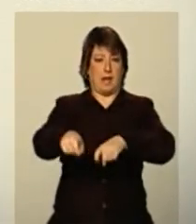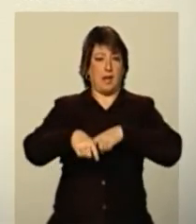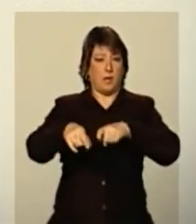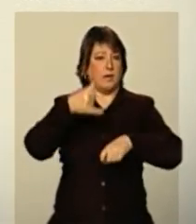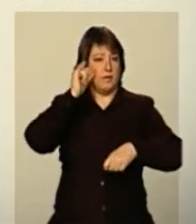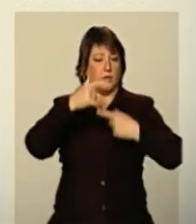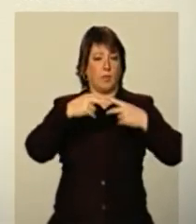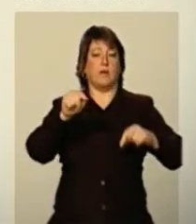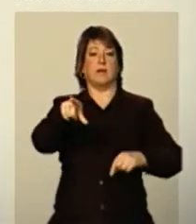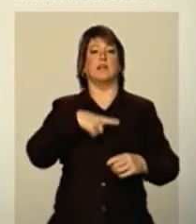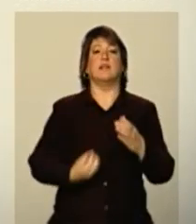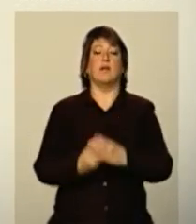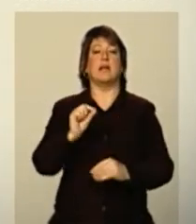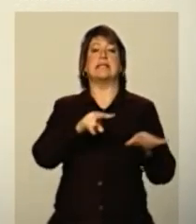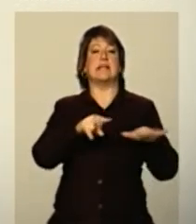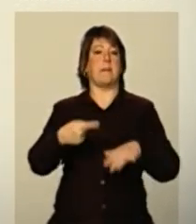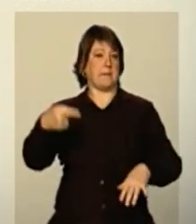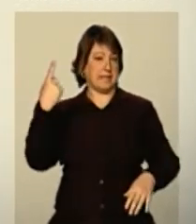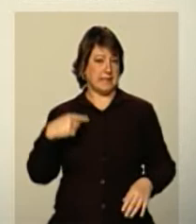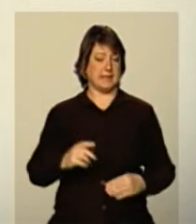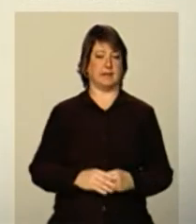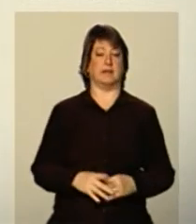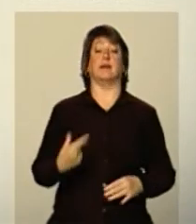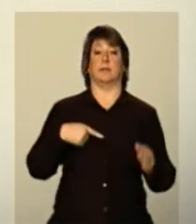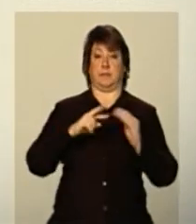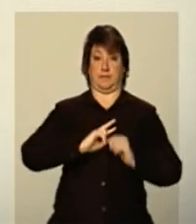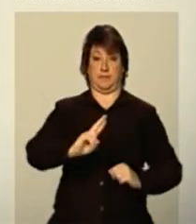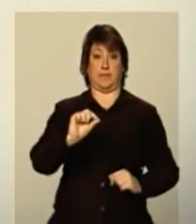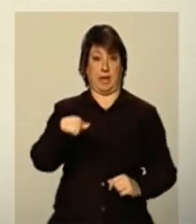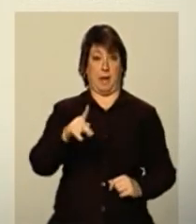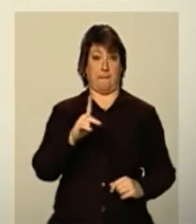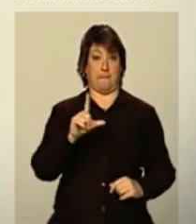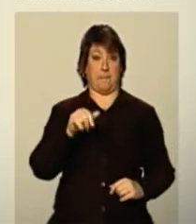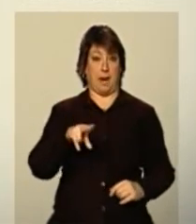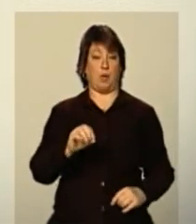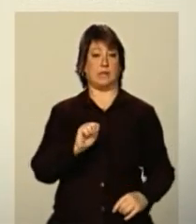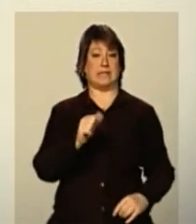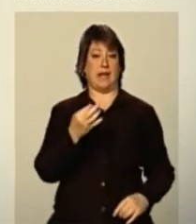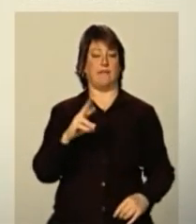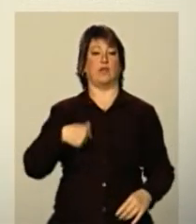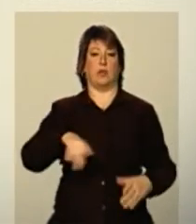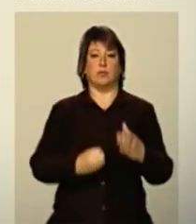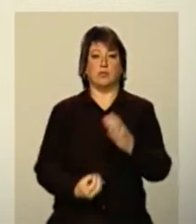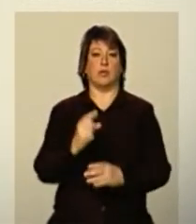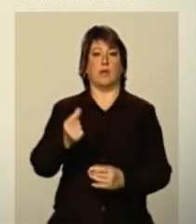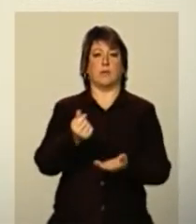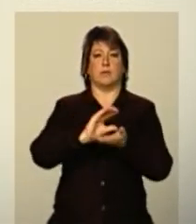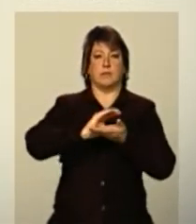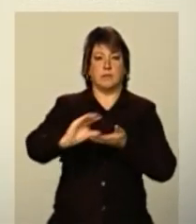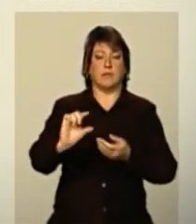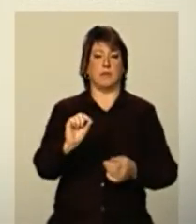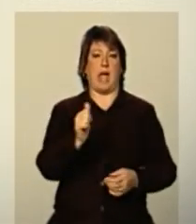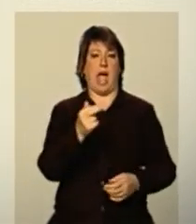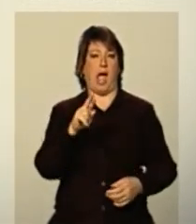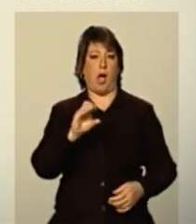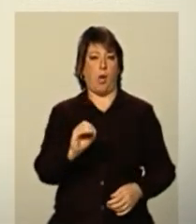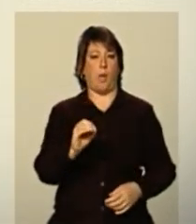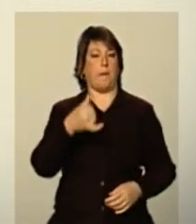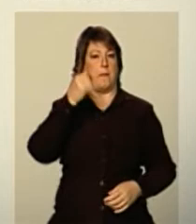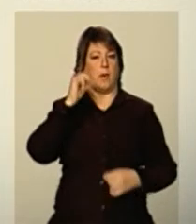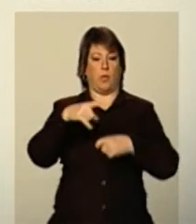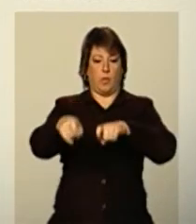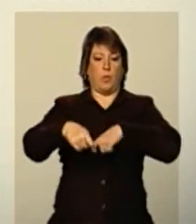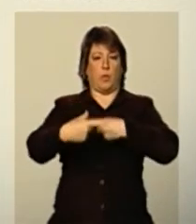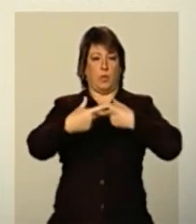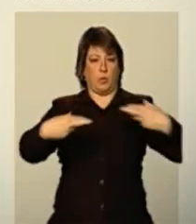senhora lançou na semana passada. Olha, Luciano, o Plano Safra que nós lançamos para financiar a agropecuária comercial